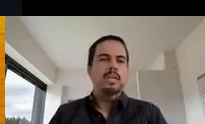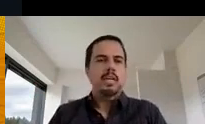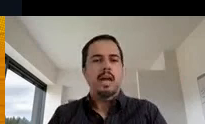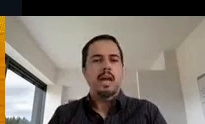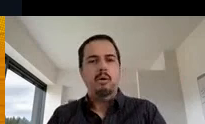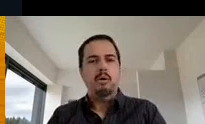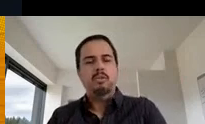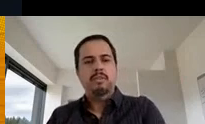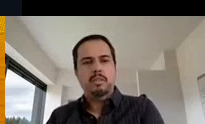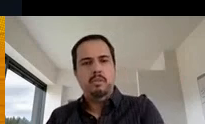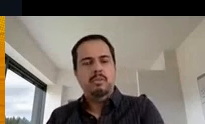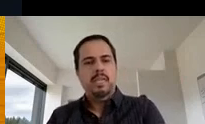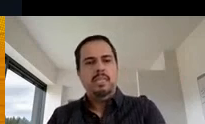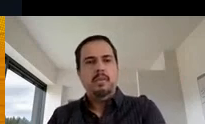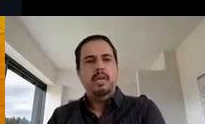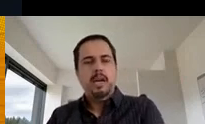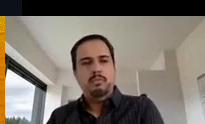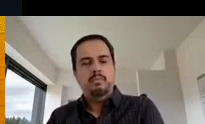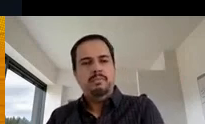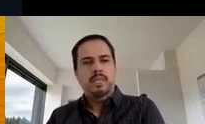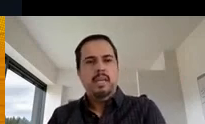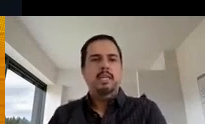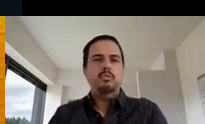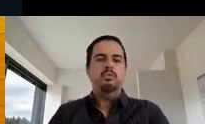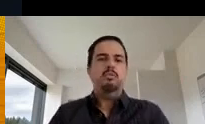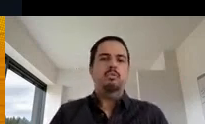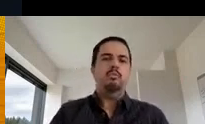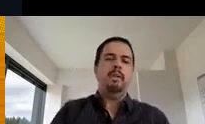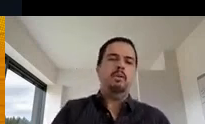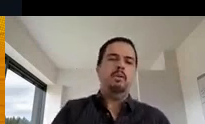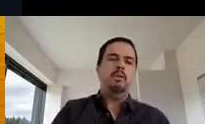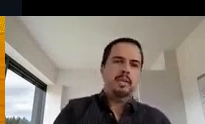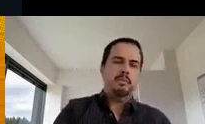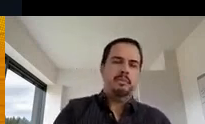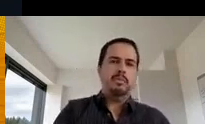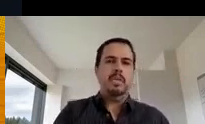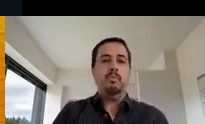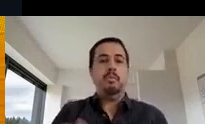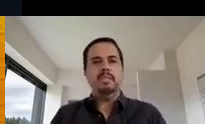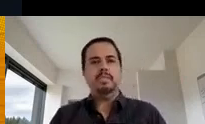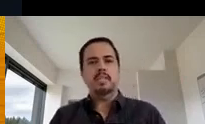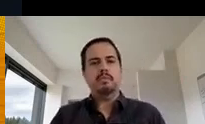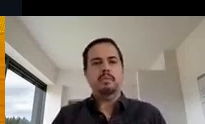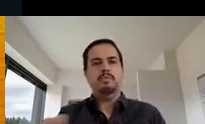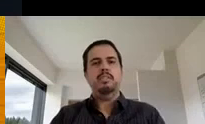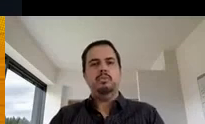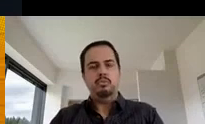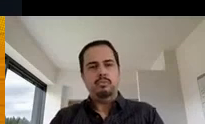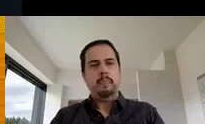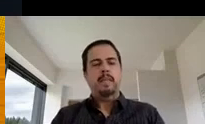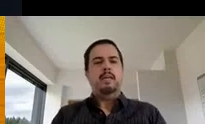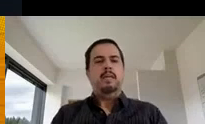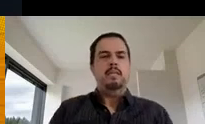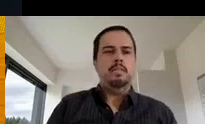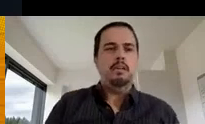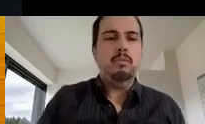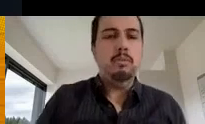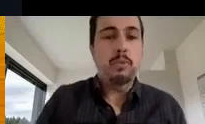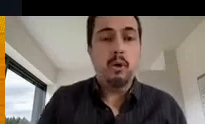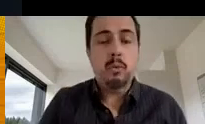dá resultado, a boa inovação que deu errado, ela resultou numa melhor experiência para você, num aprendizado para você não fazer de